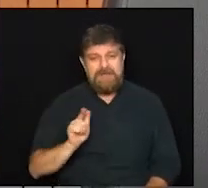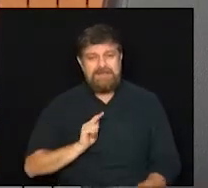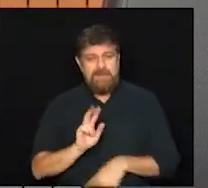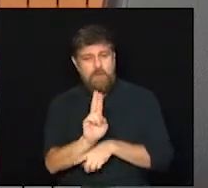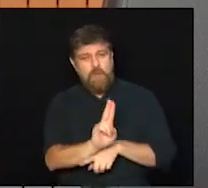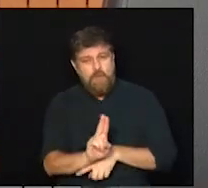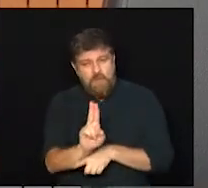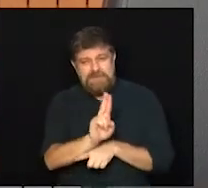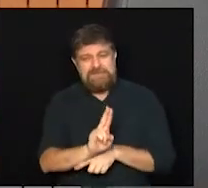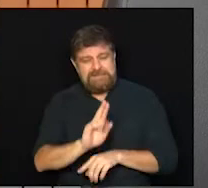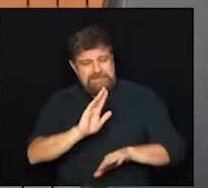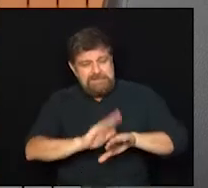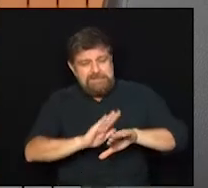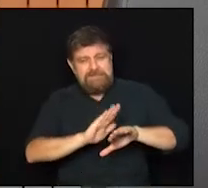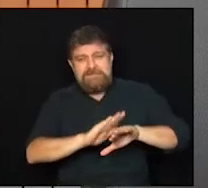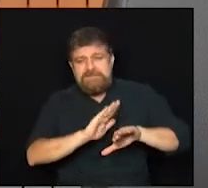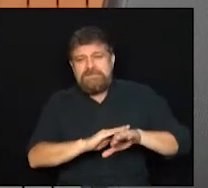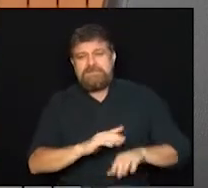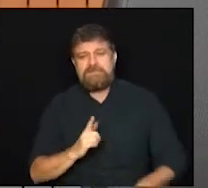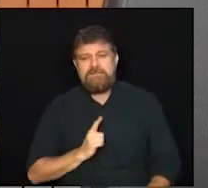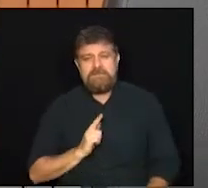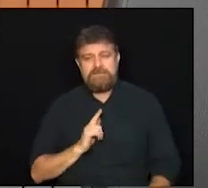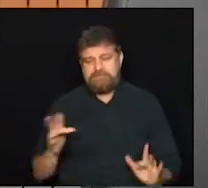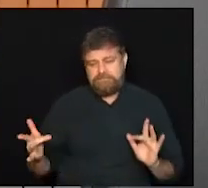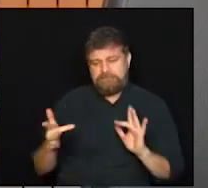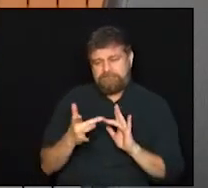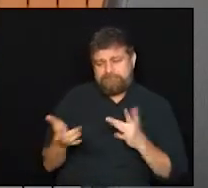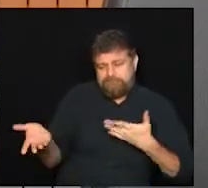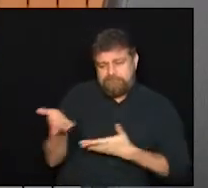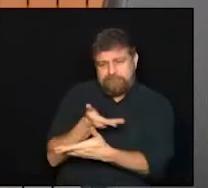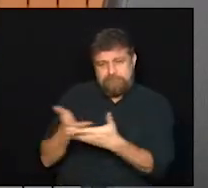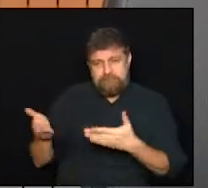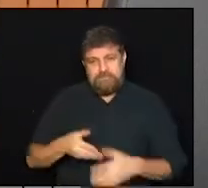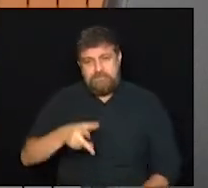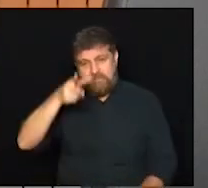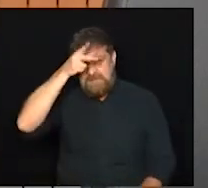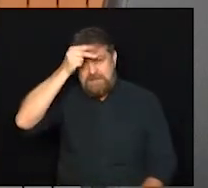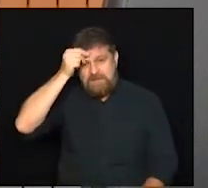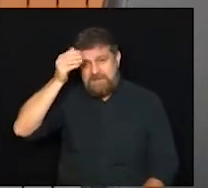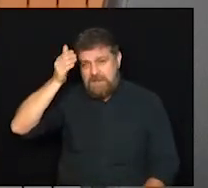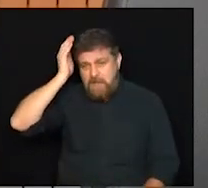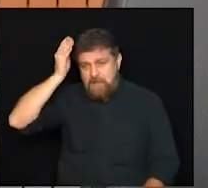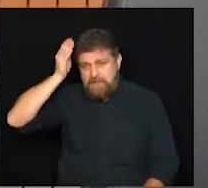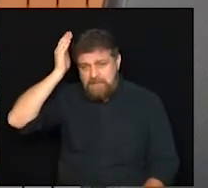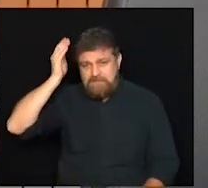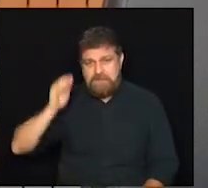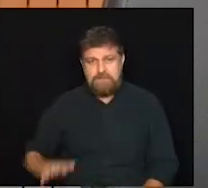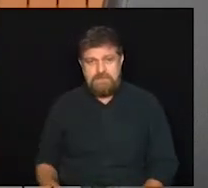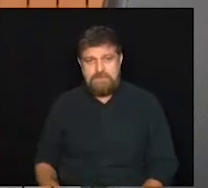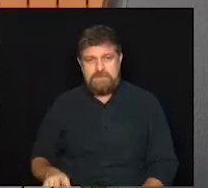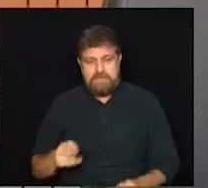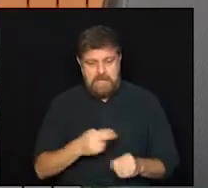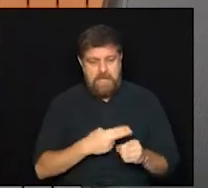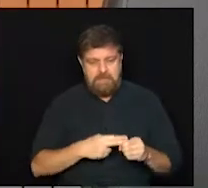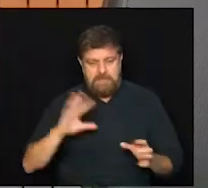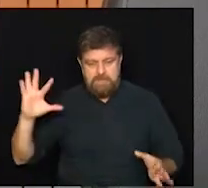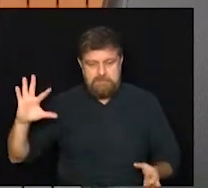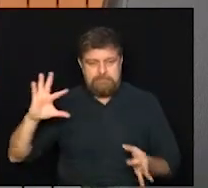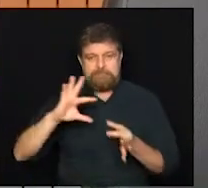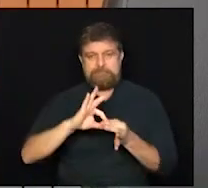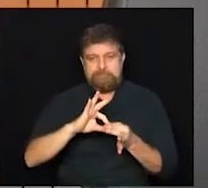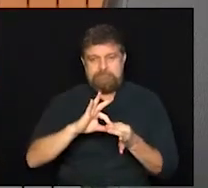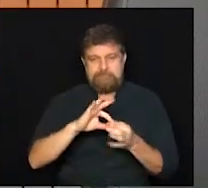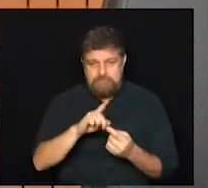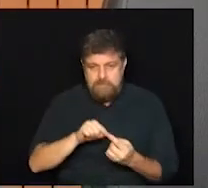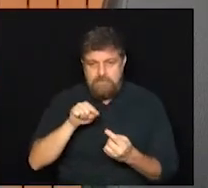utilizar e fazer uma conexão mais forte entre a prefeitura, né, o governo municipal e a Unicamp para